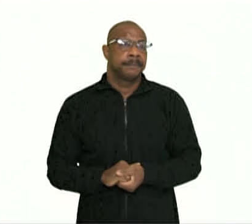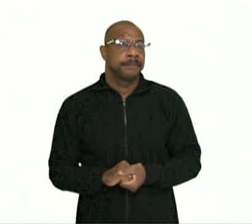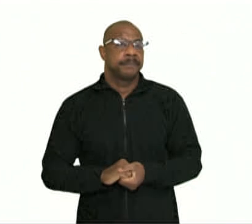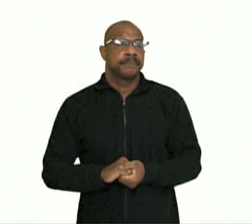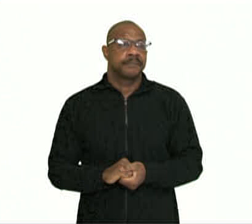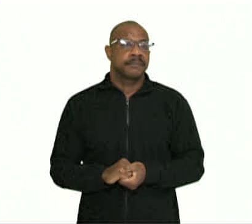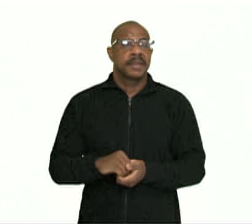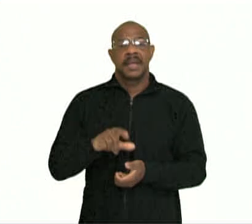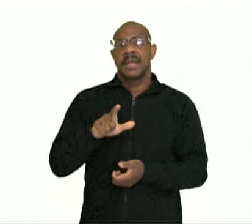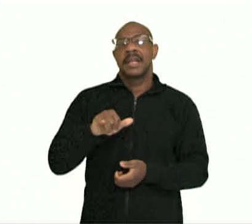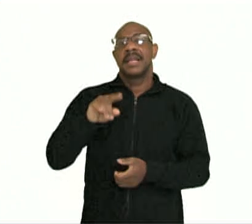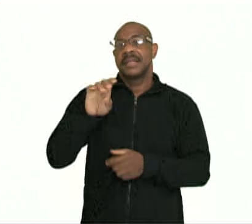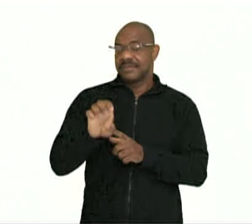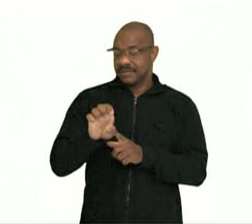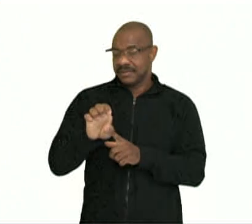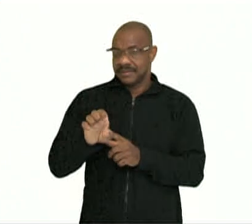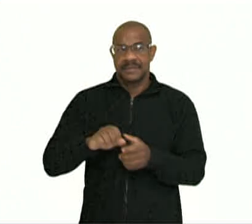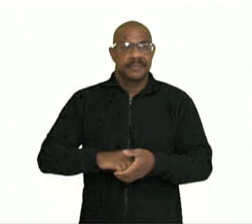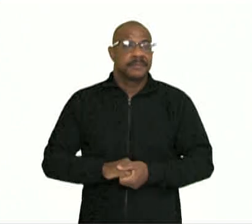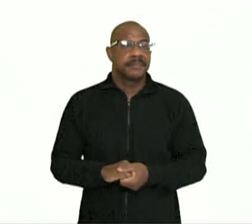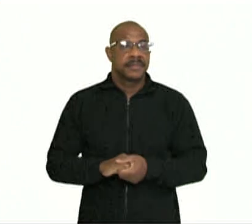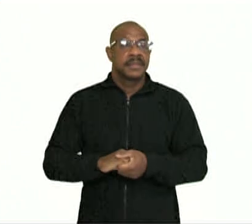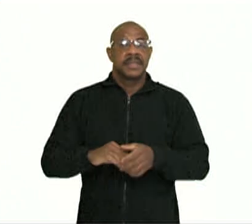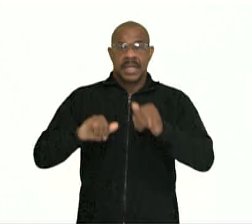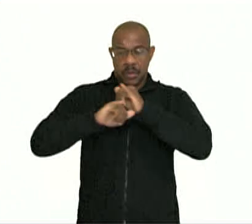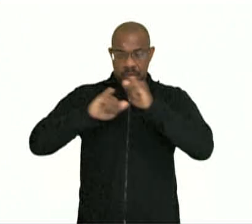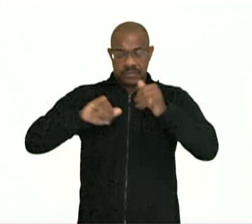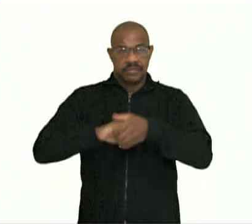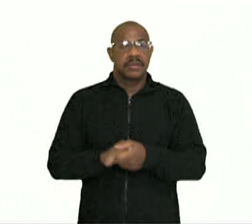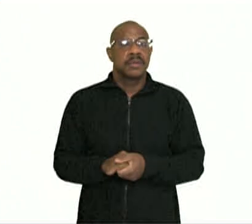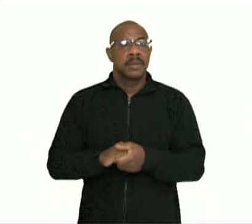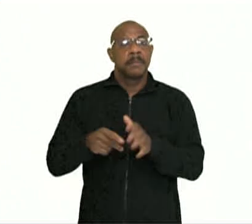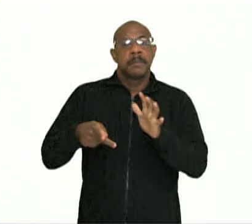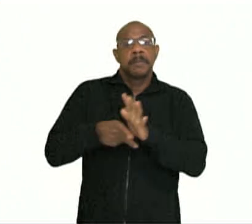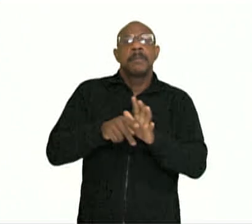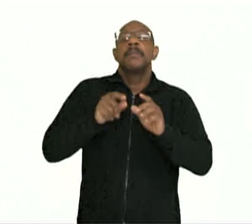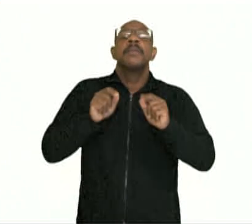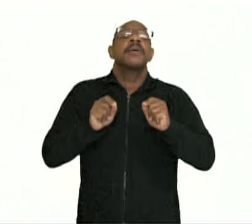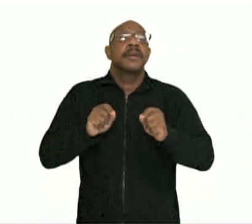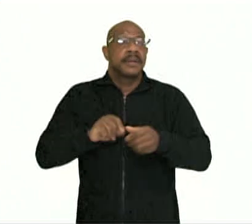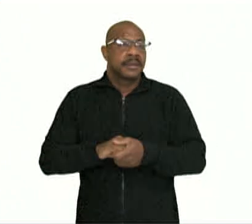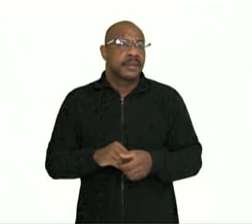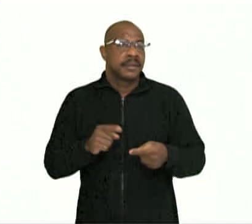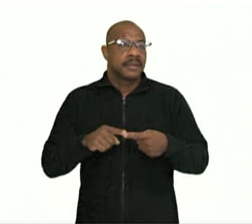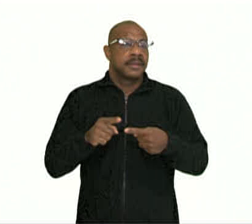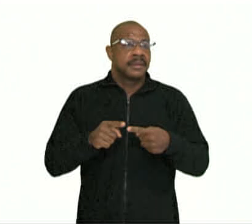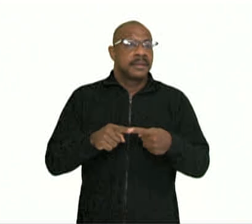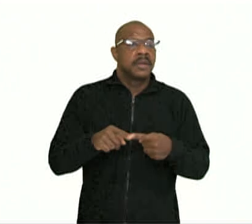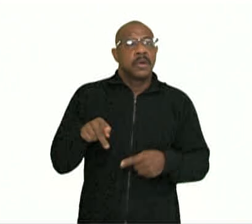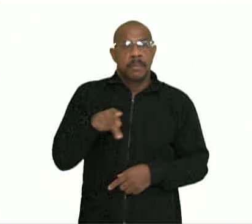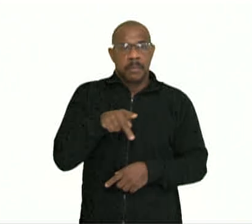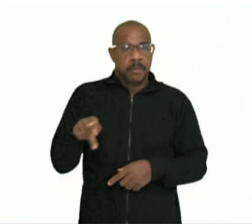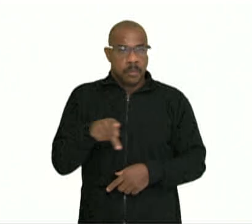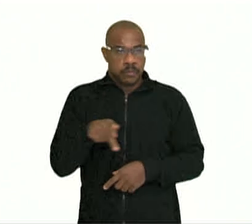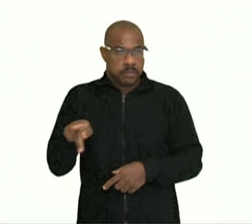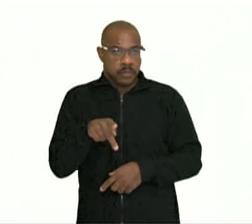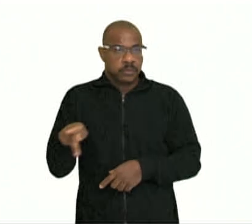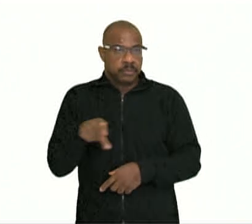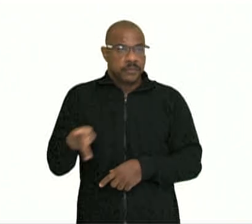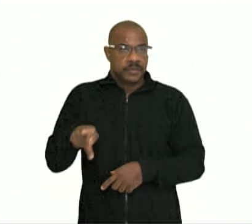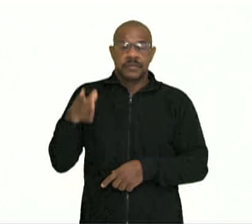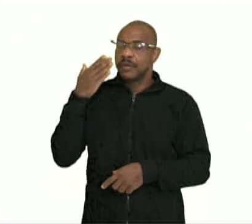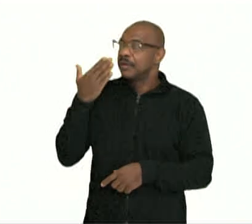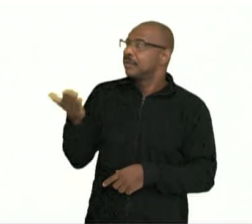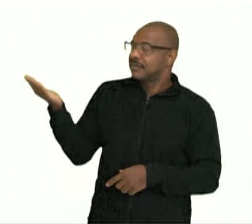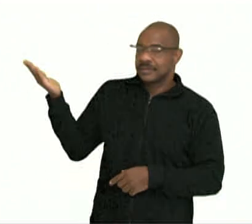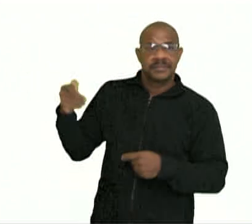Lead da notícia. Da notícia que estamos estudando, especificamente quem? Os professores Glauco Arbix e Amâncio